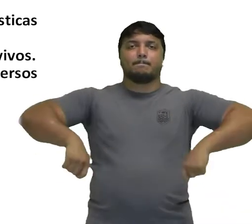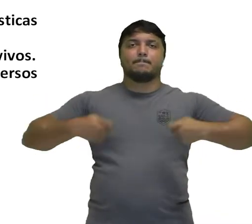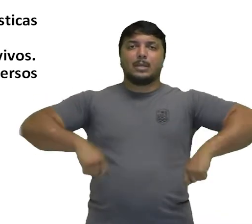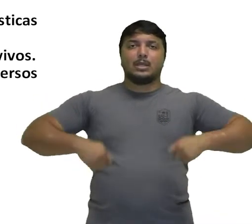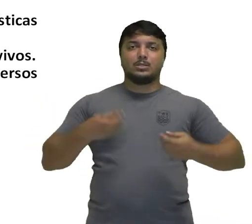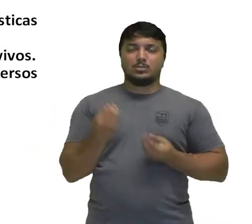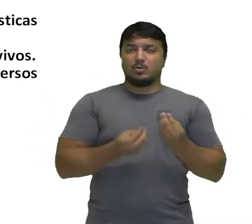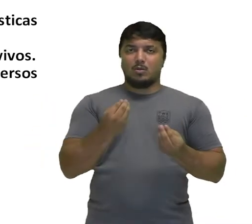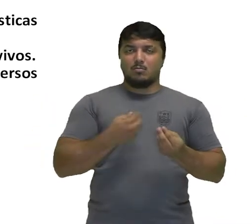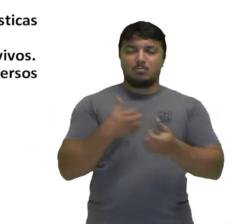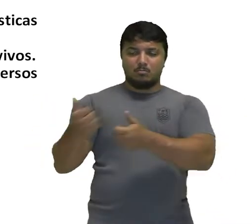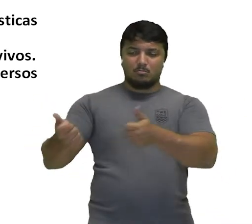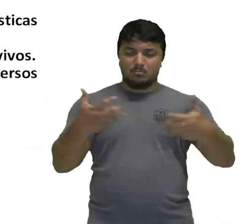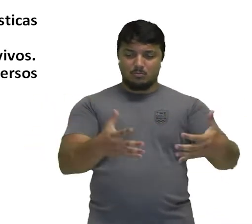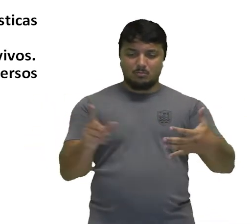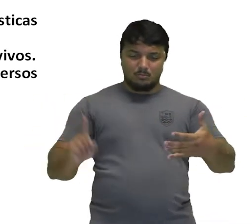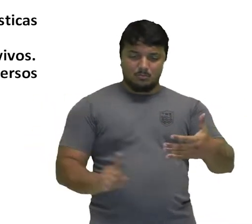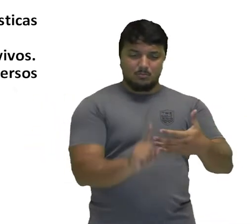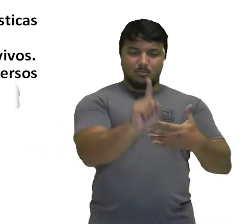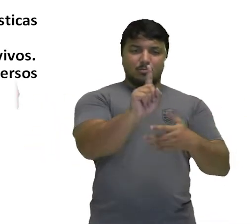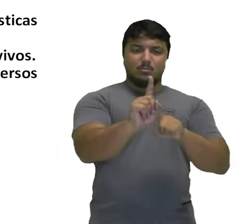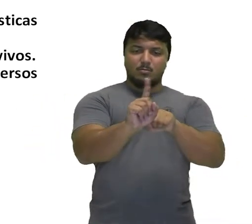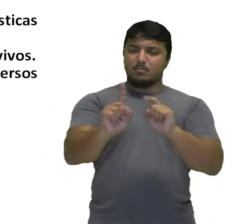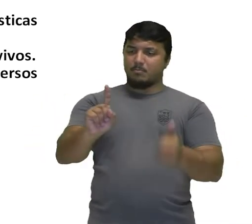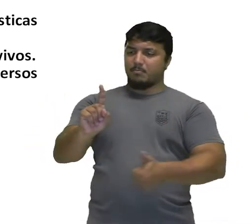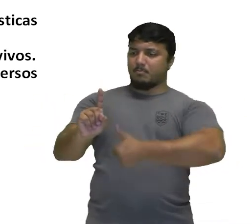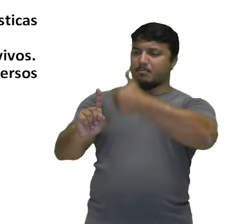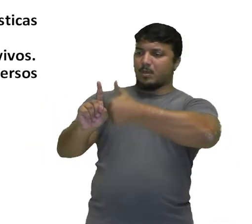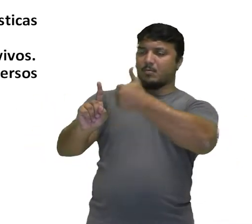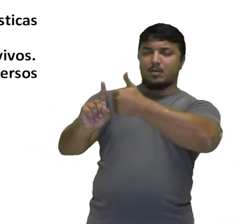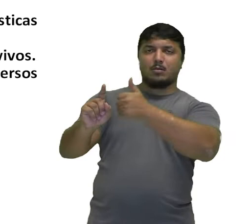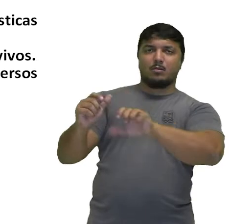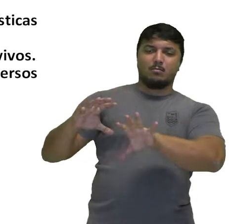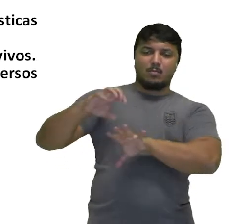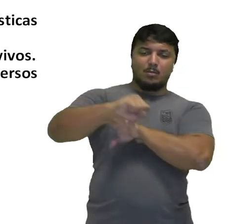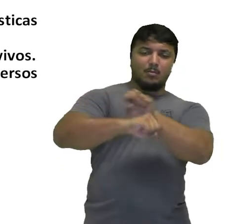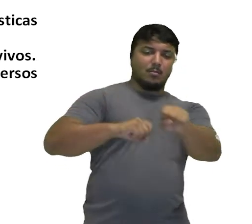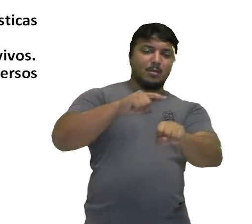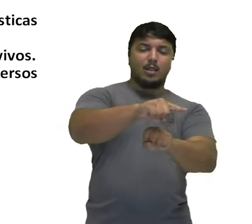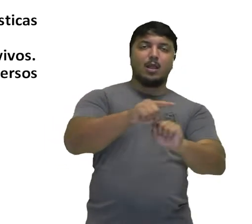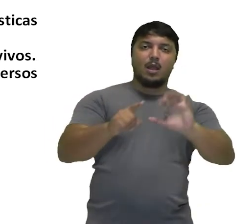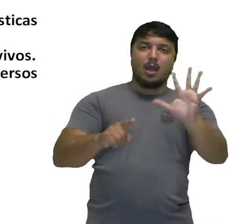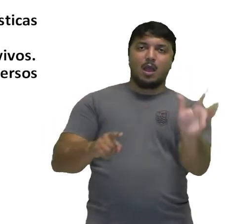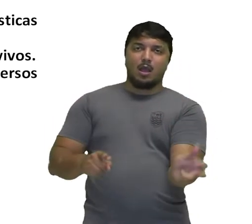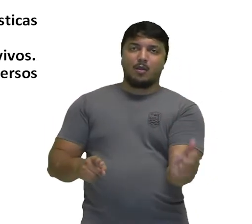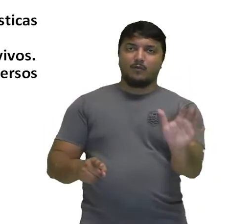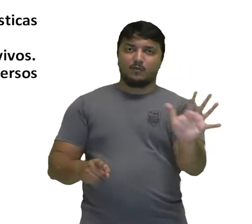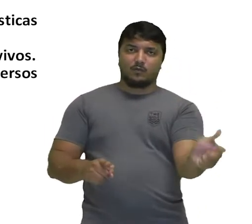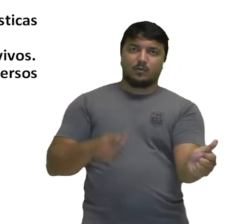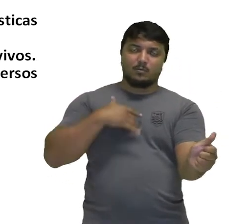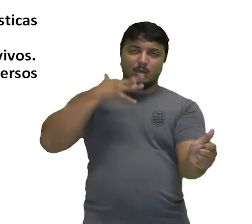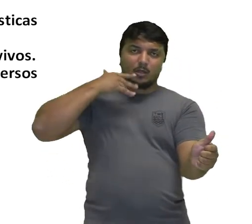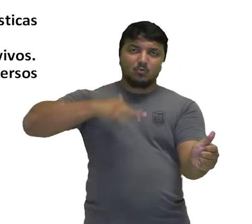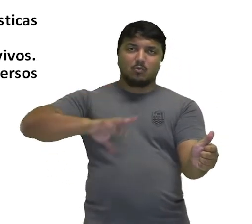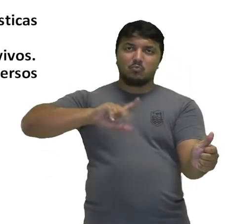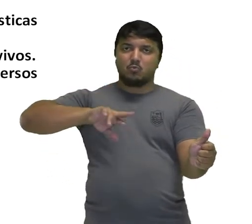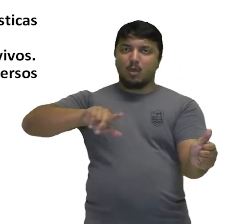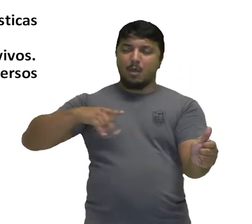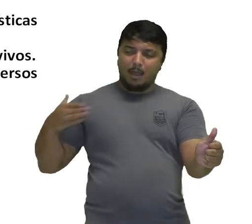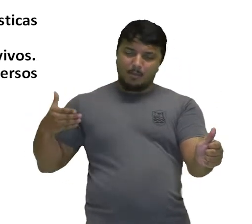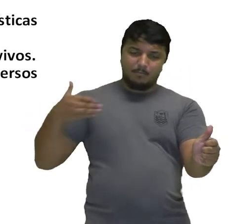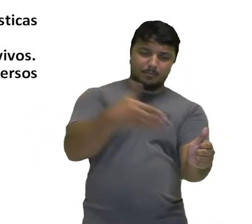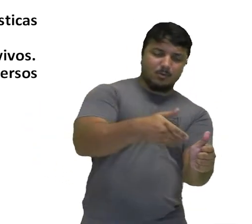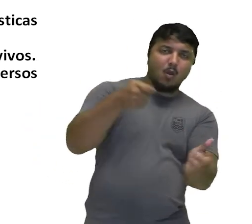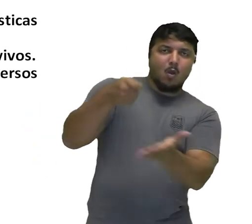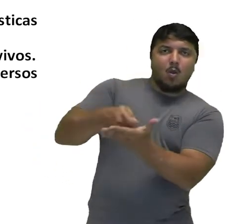necessária justificativa de que a dominação e a exploração da África, mais do que naturais e inevitáveis,